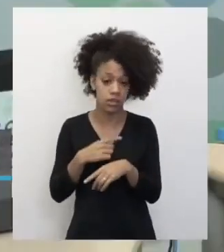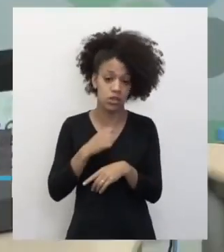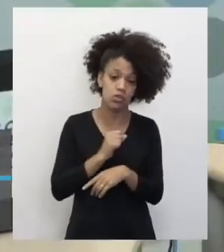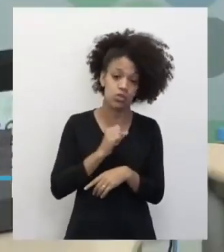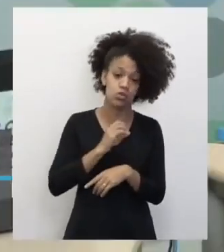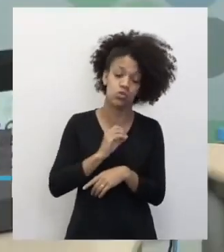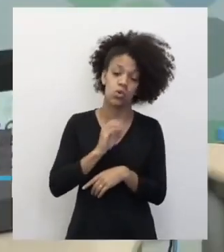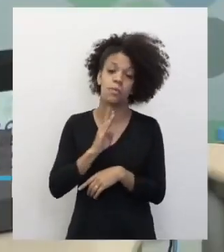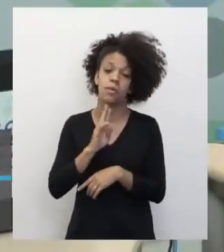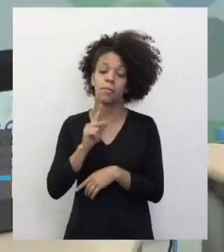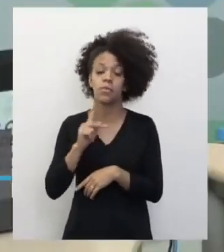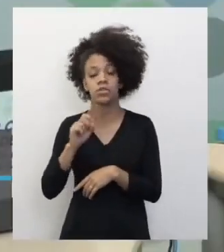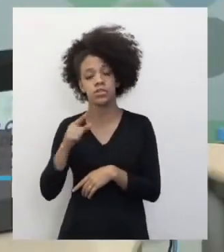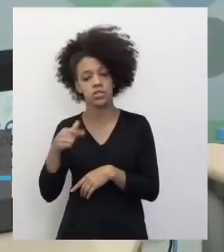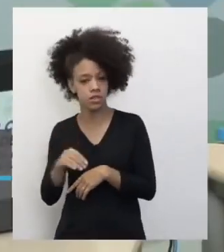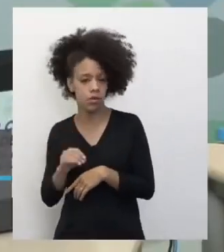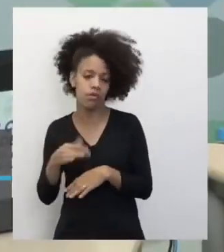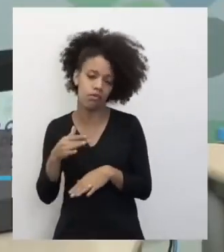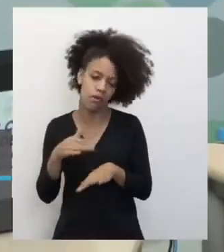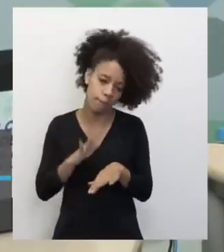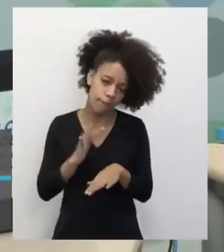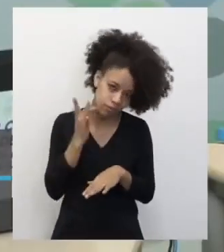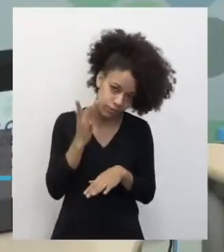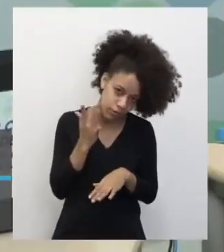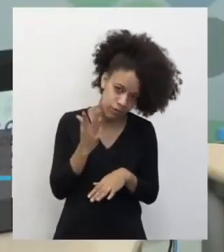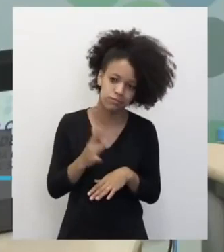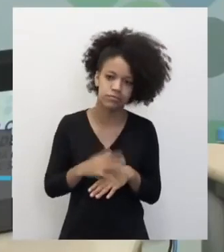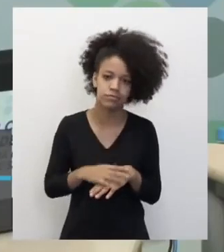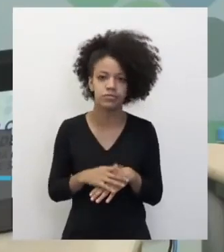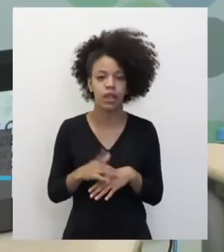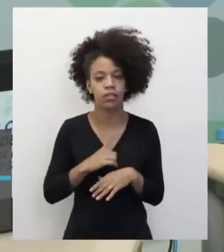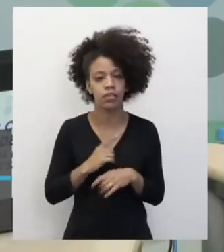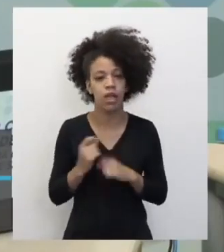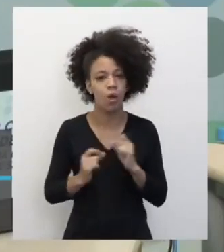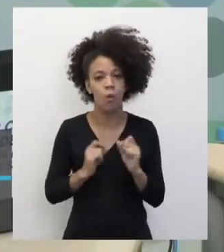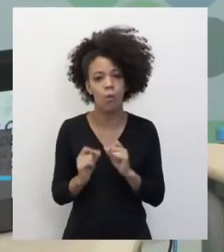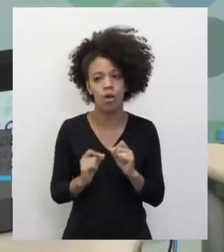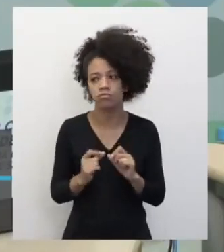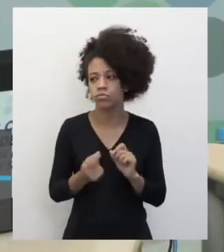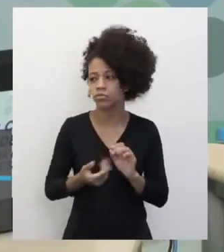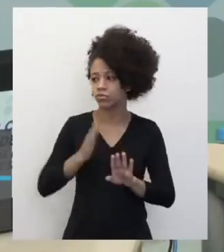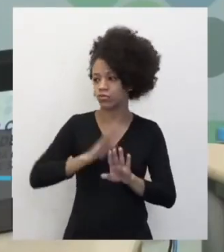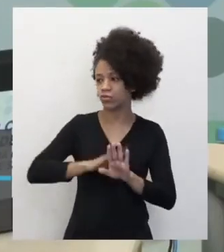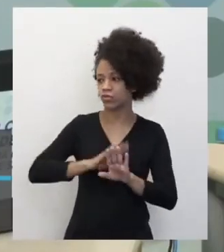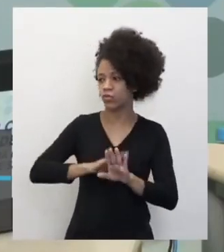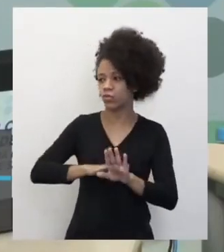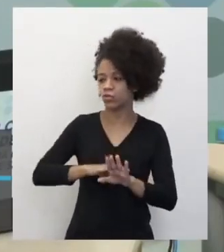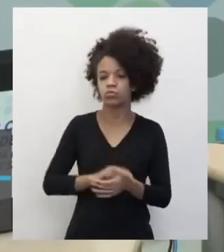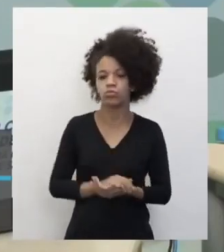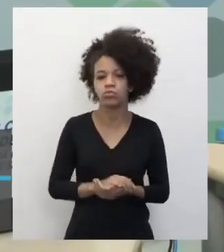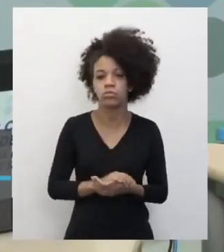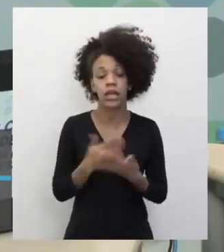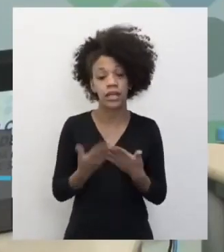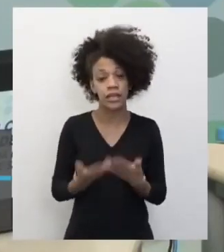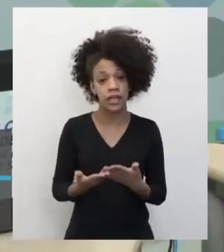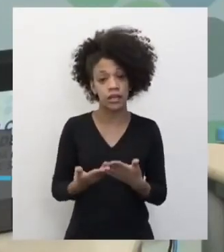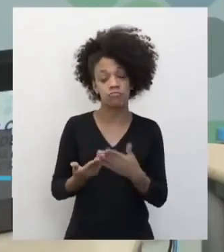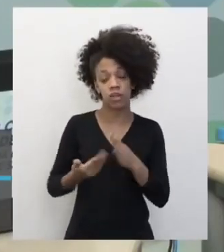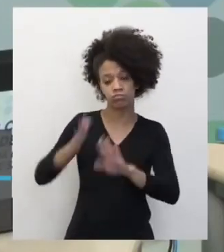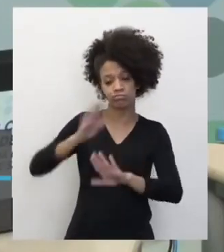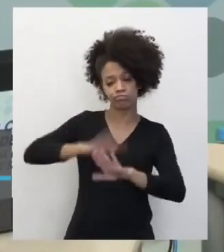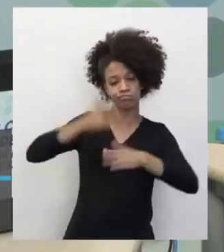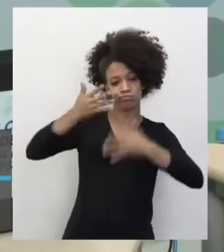mim, estaria mais fácil, né? Você tem alguma coisa de fundo e ela está sobreposta ali, alguma